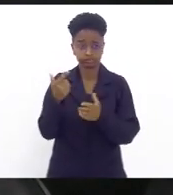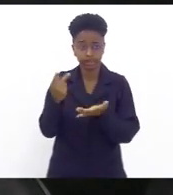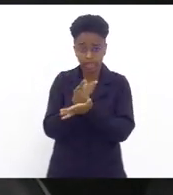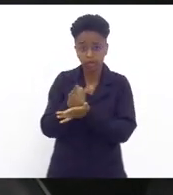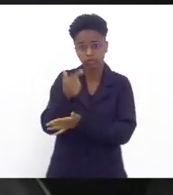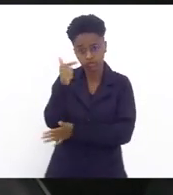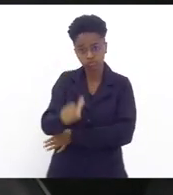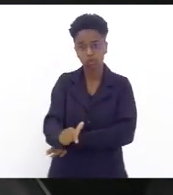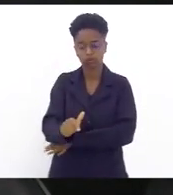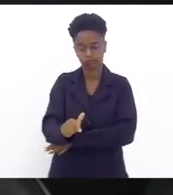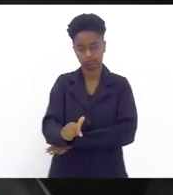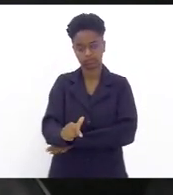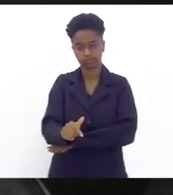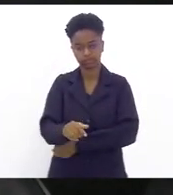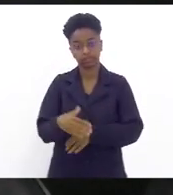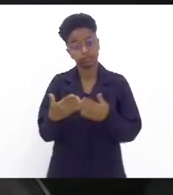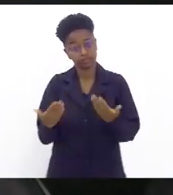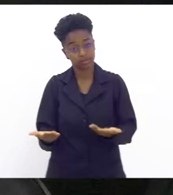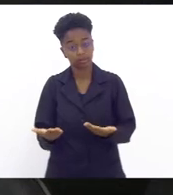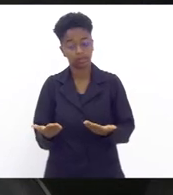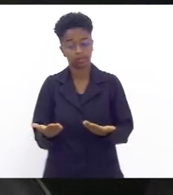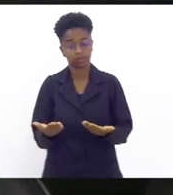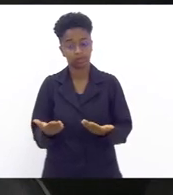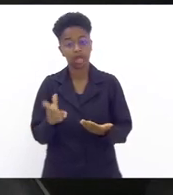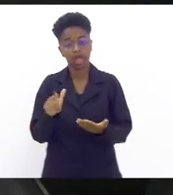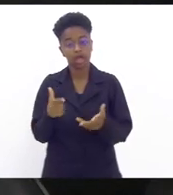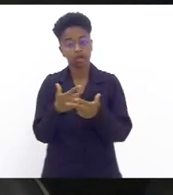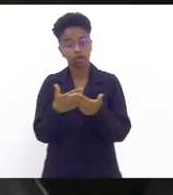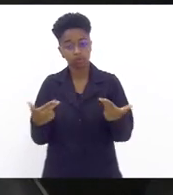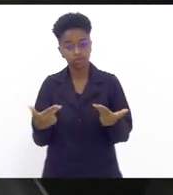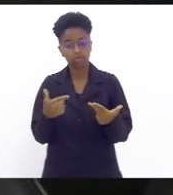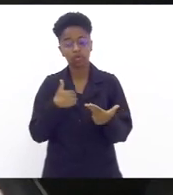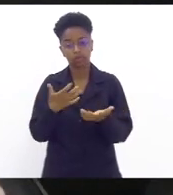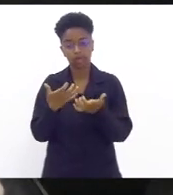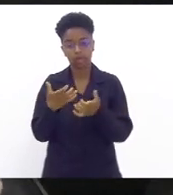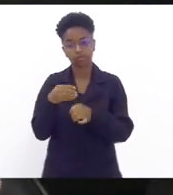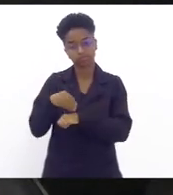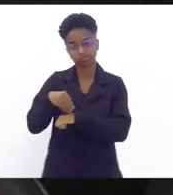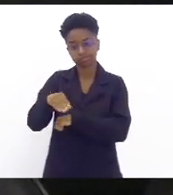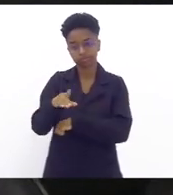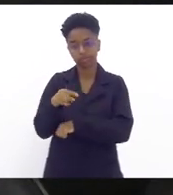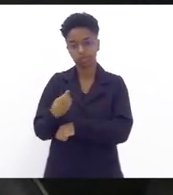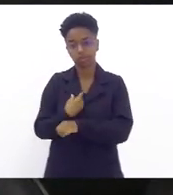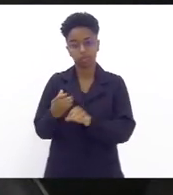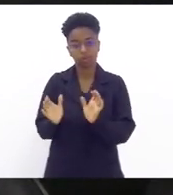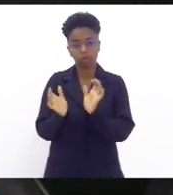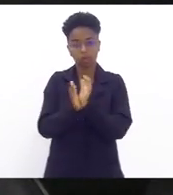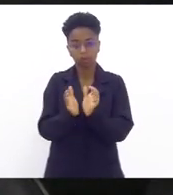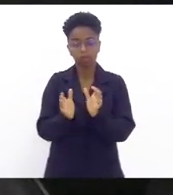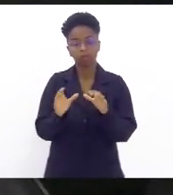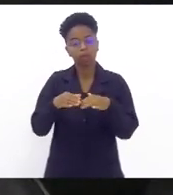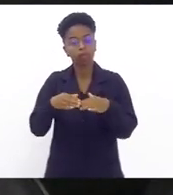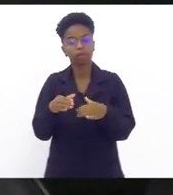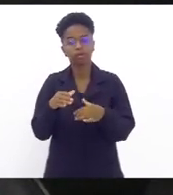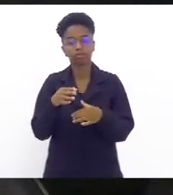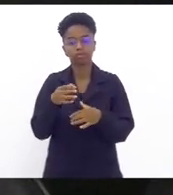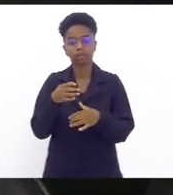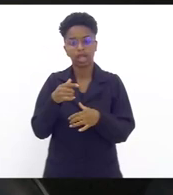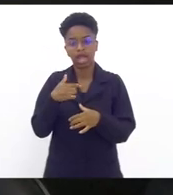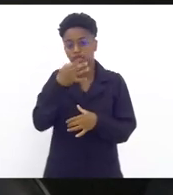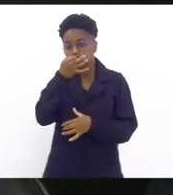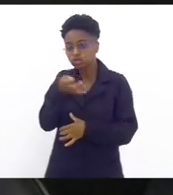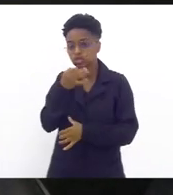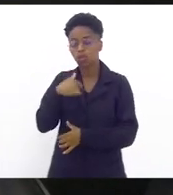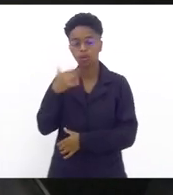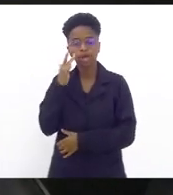é muito grande né então é uma coisa que eu gostaria de trazer aqui enquanto comunidade estudantil essa sugestão que eu acho que é muito